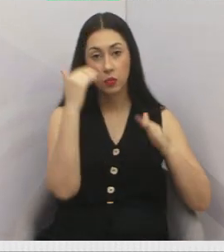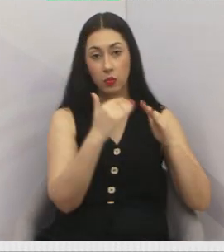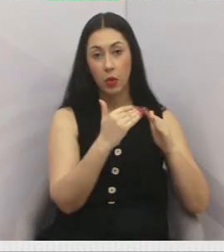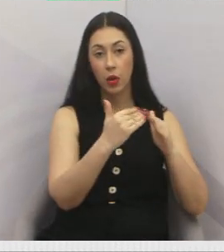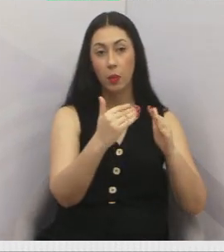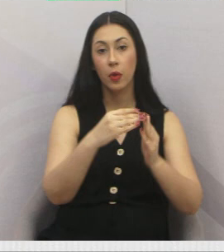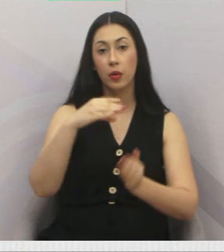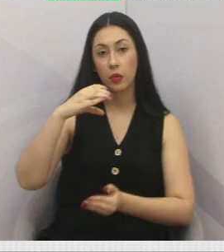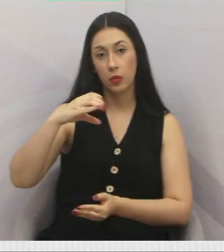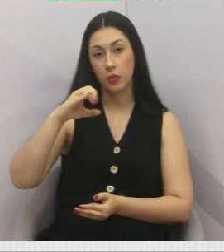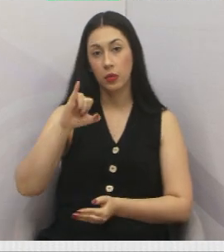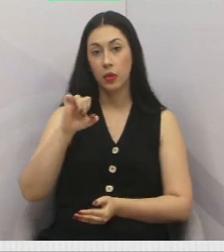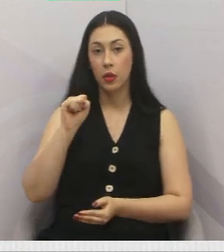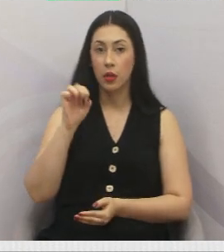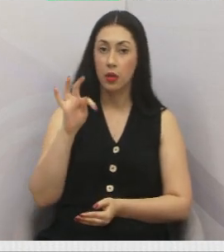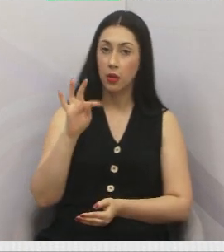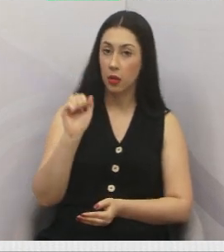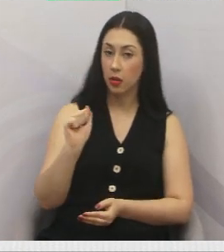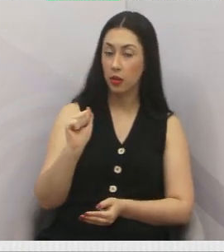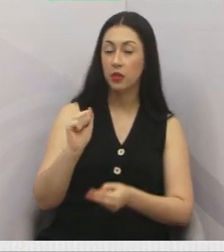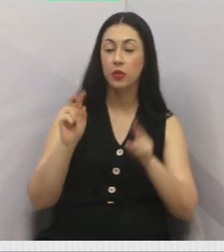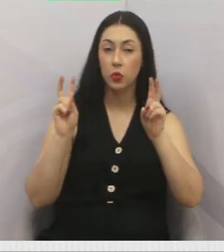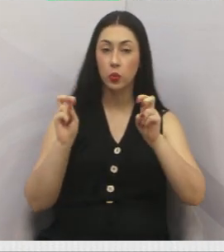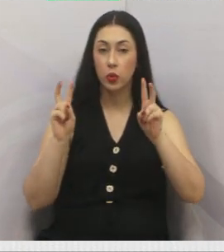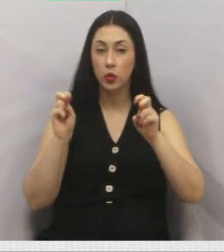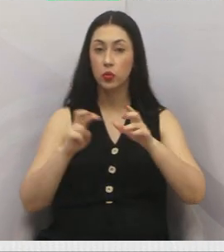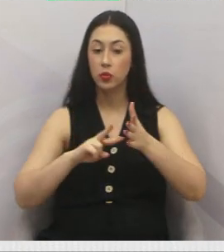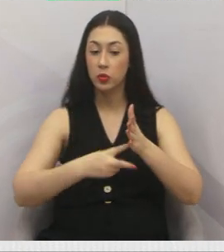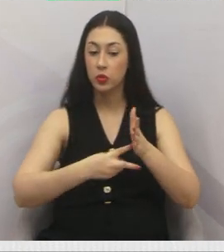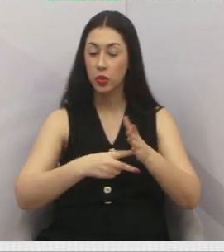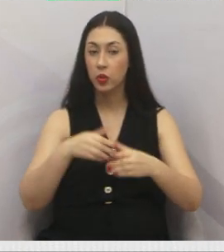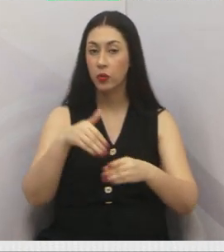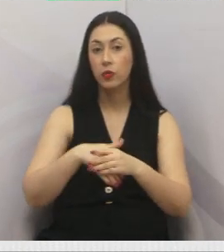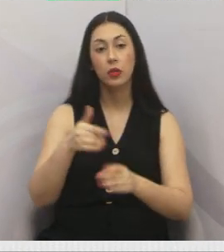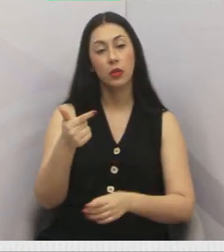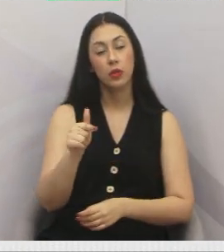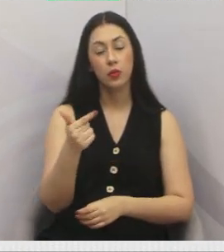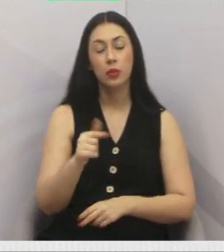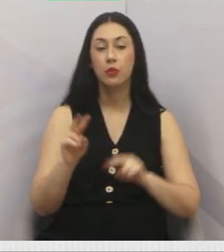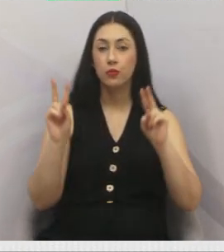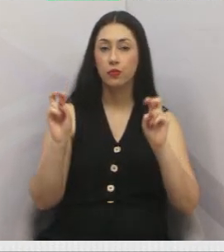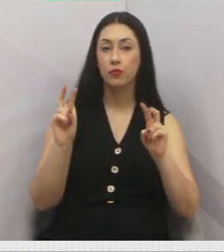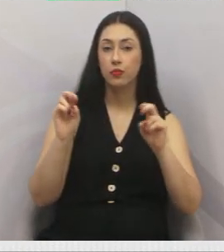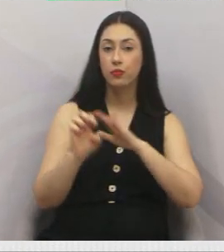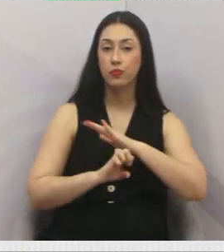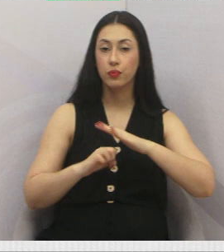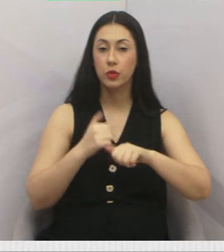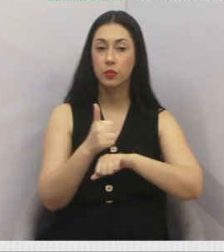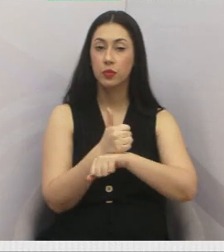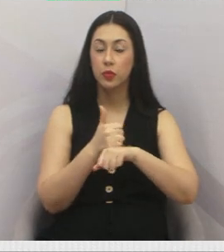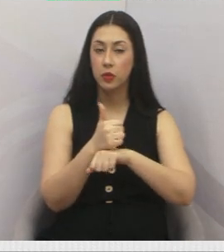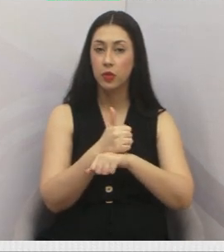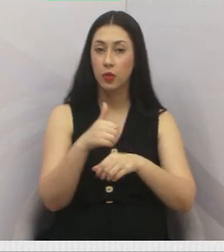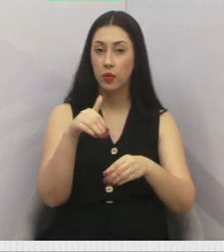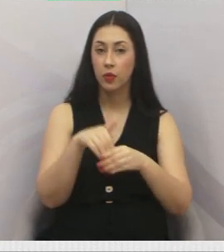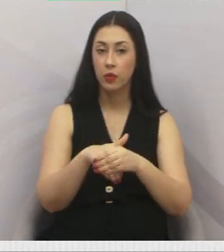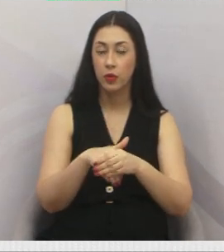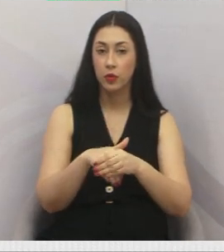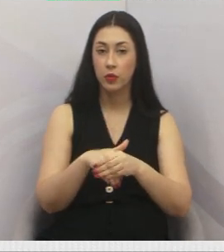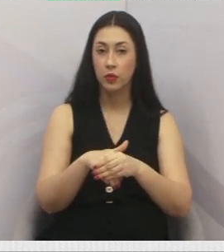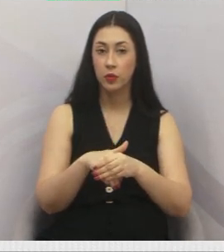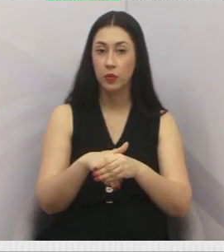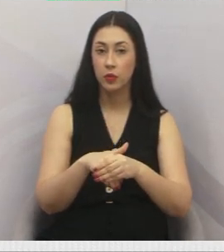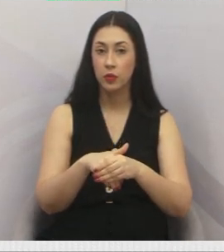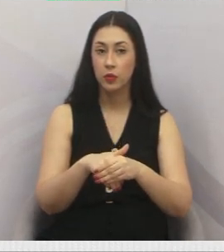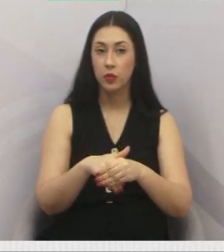Jardim Siesta. Segmento entidade classe sindical, voto em branco. Segmento empresas e entidades profissionais. Um voto para